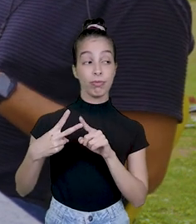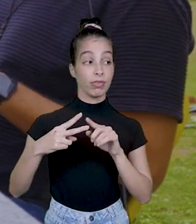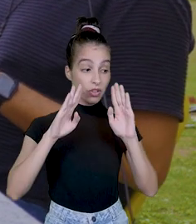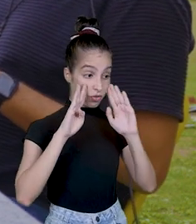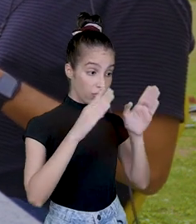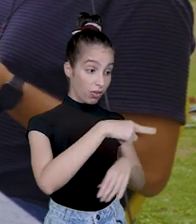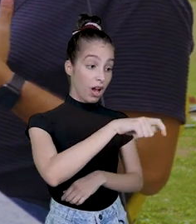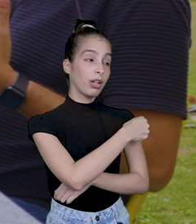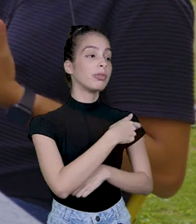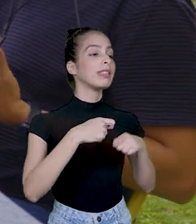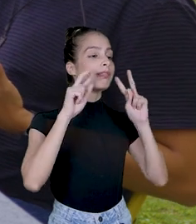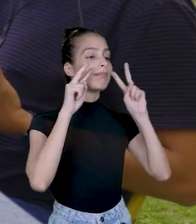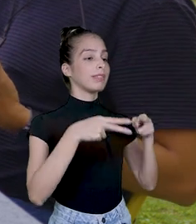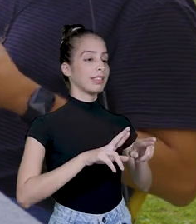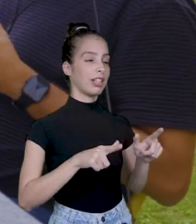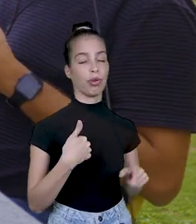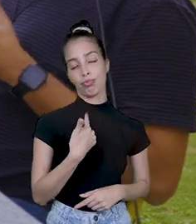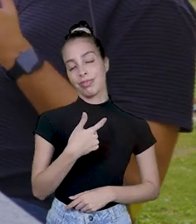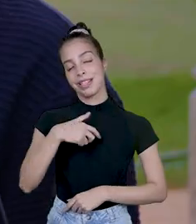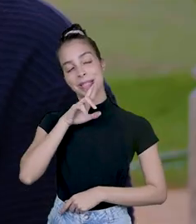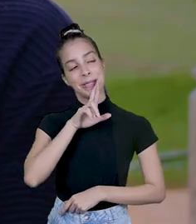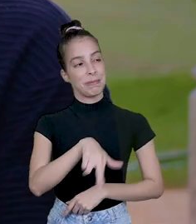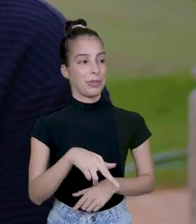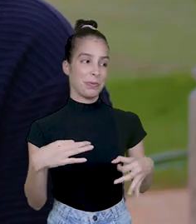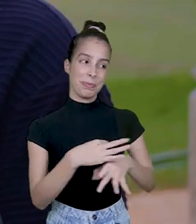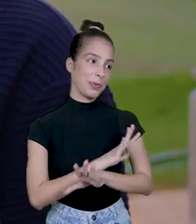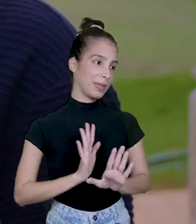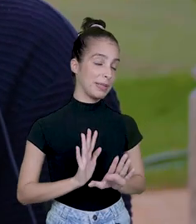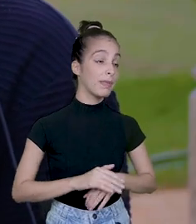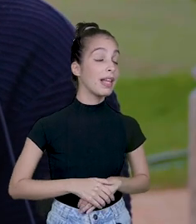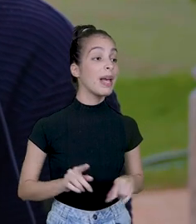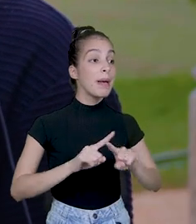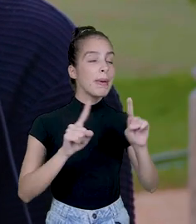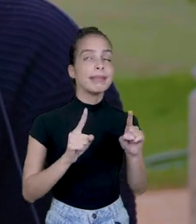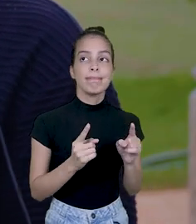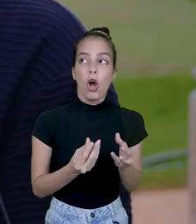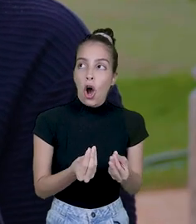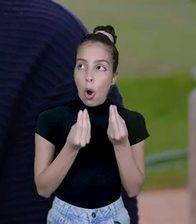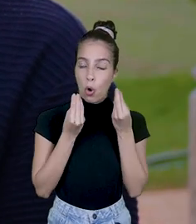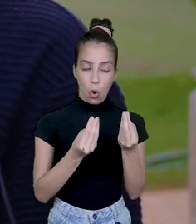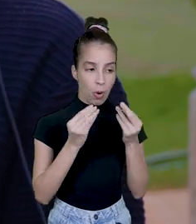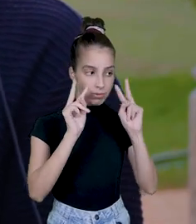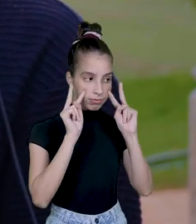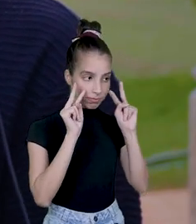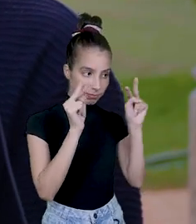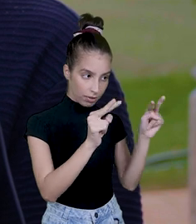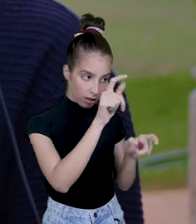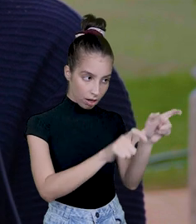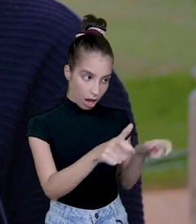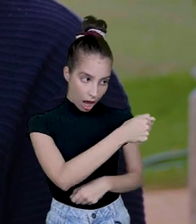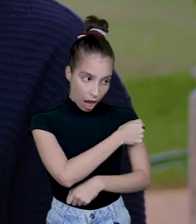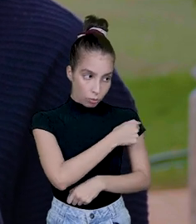diferente tá E aí eu não tenho uma resposta a resposta queem vai construir vai ser o ifs como que nós vamos olhar para o aluno e o uso da